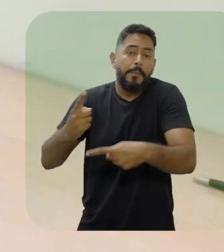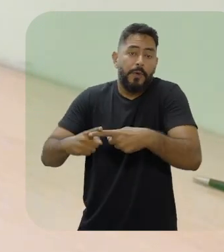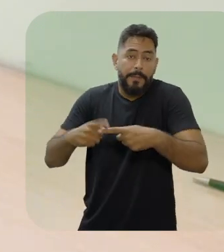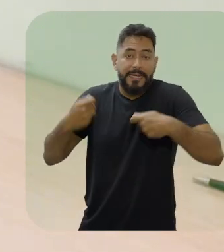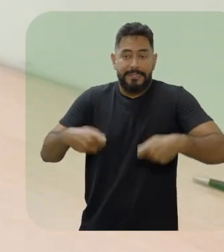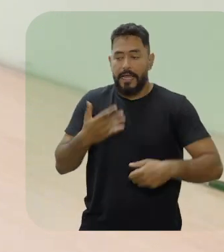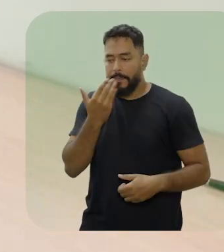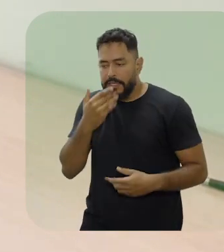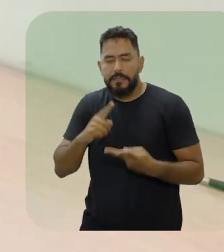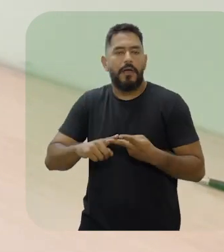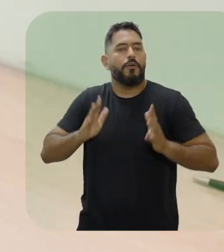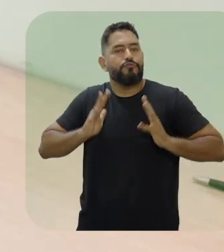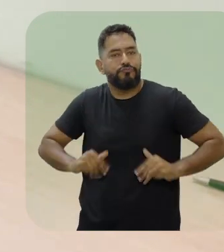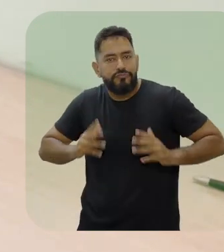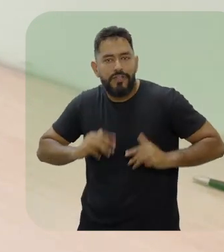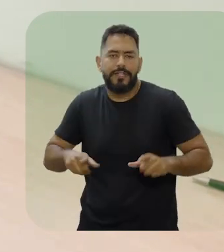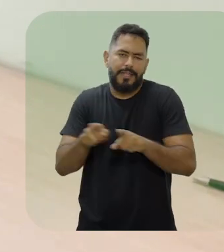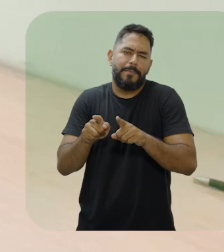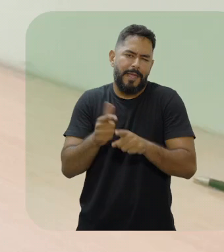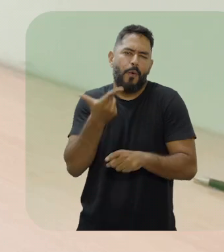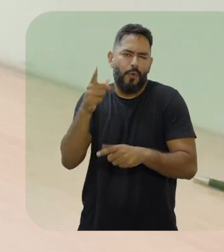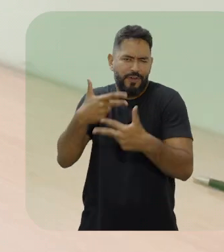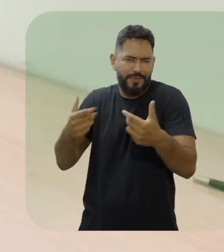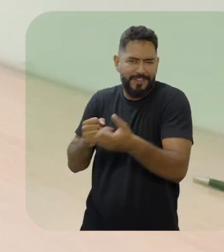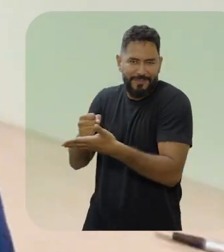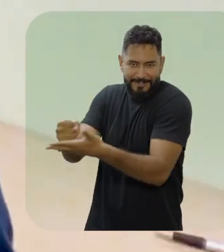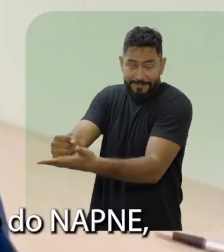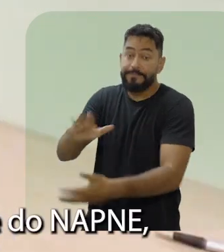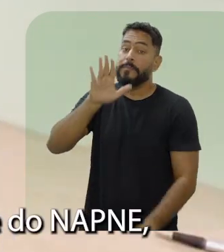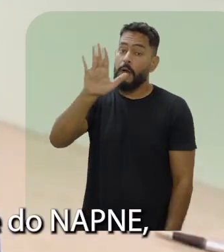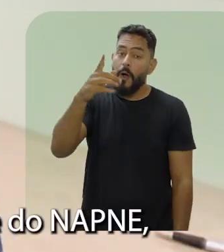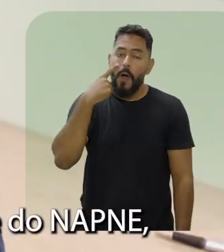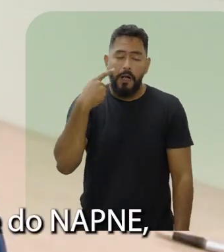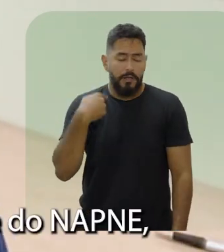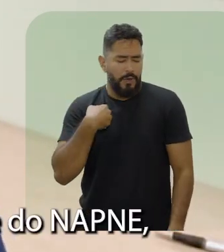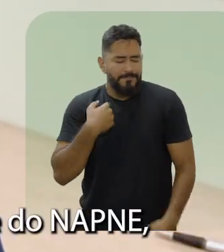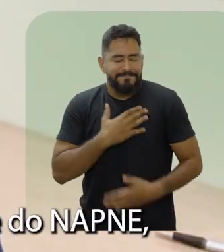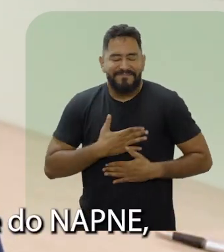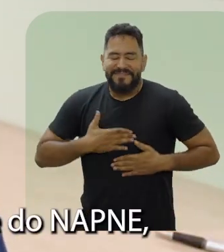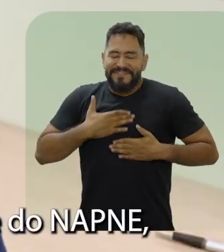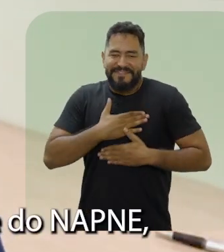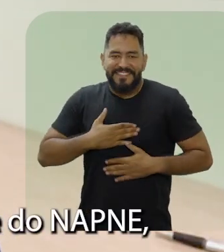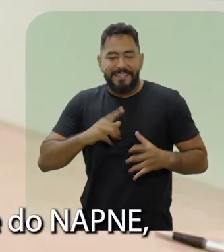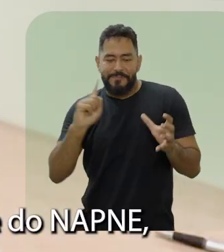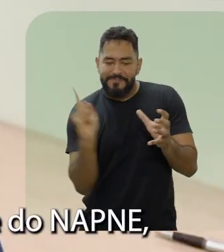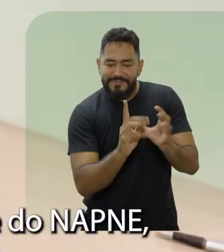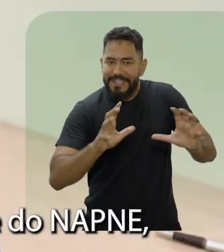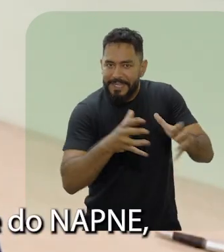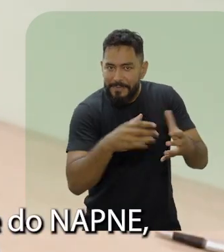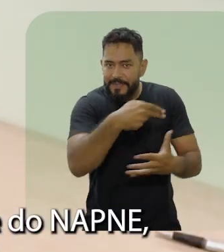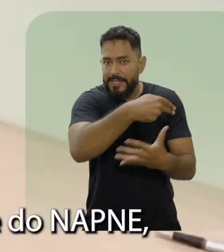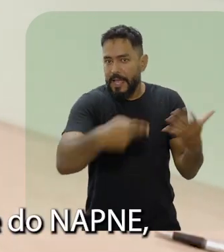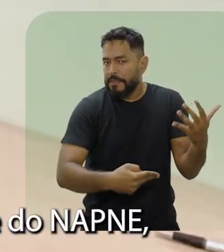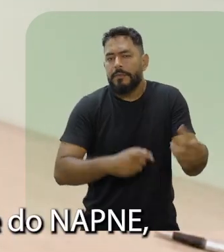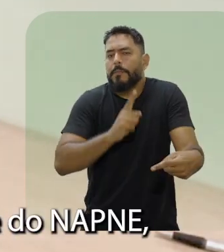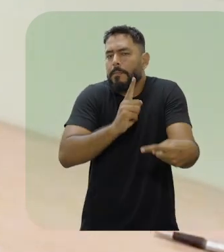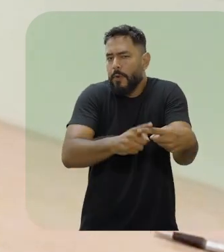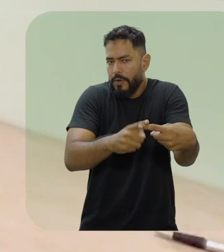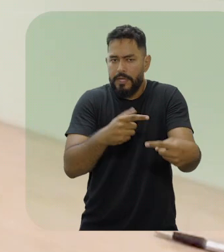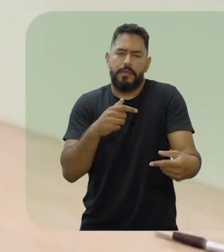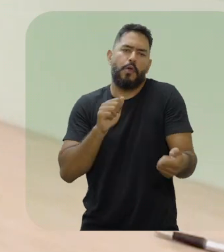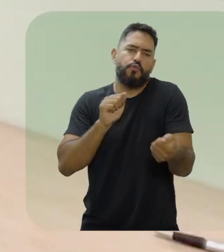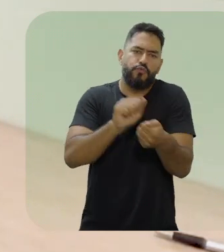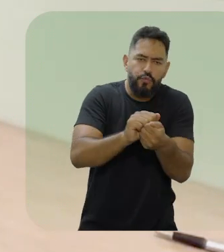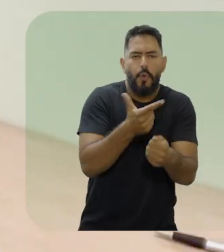em consideração a alimentação, a higiene e outros itens. Para mim é um prazer enorme estar compondo hoje a equipe do NAPRE, levando